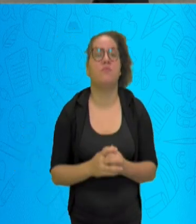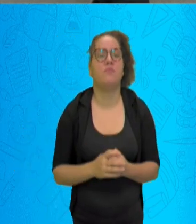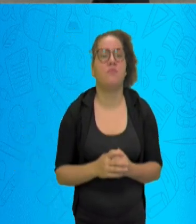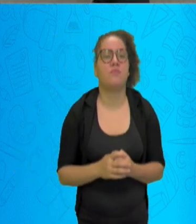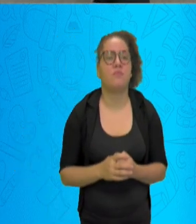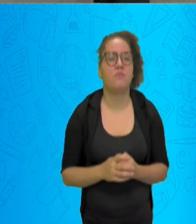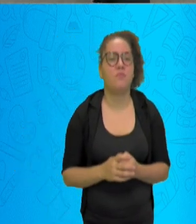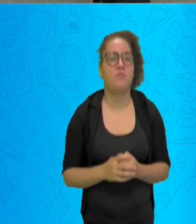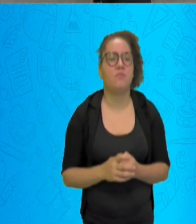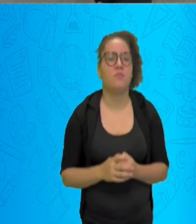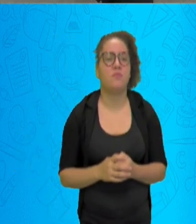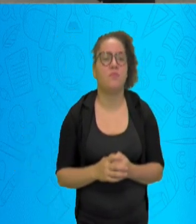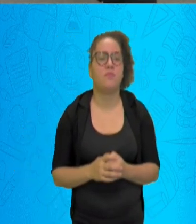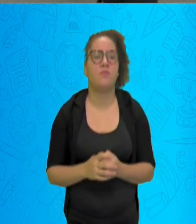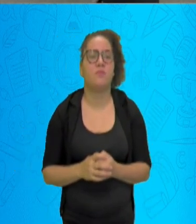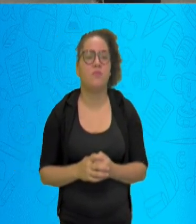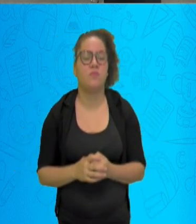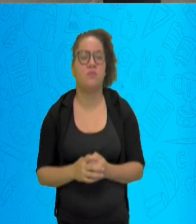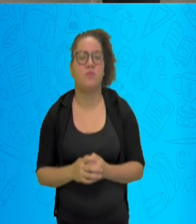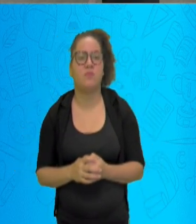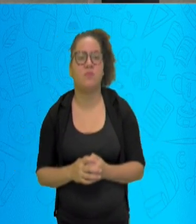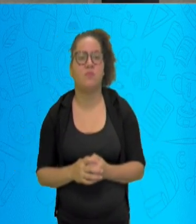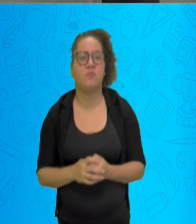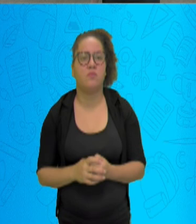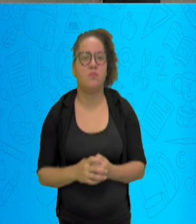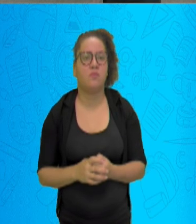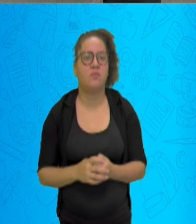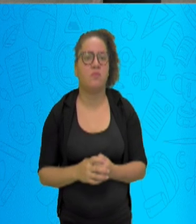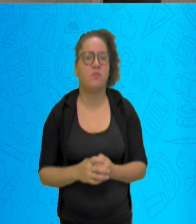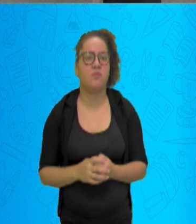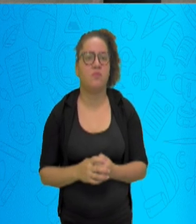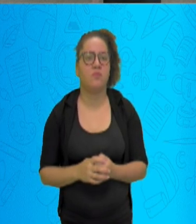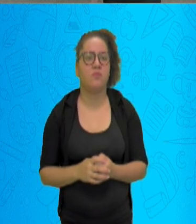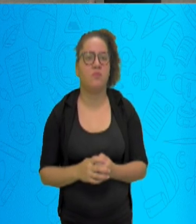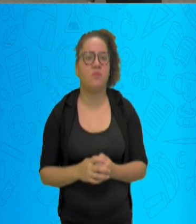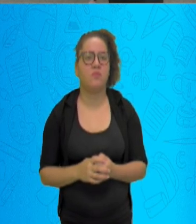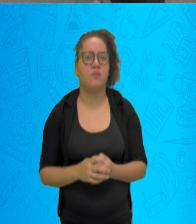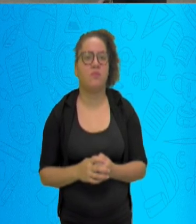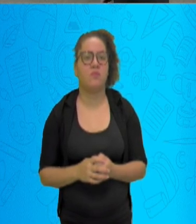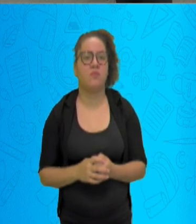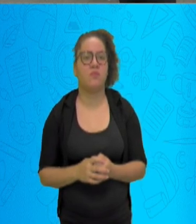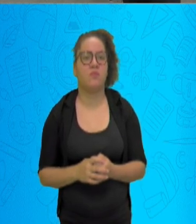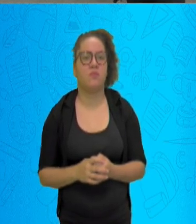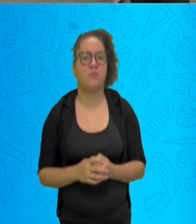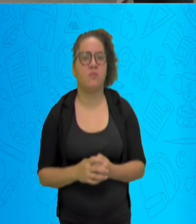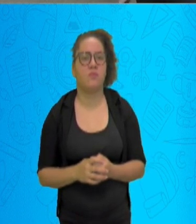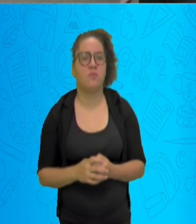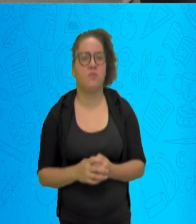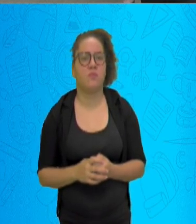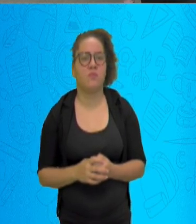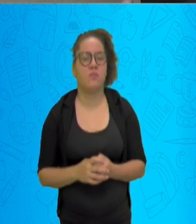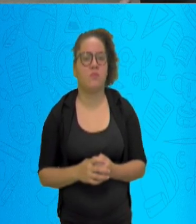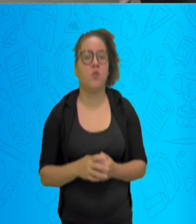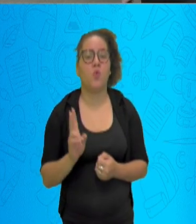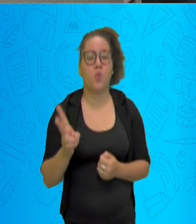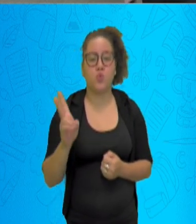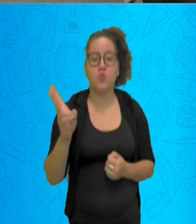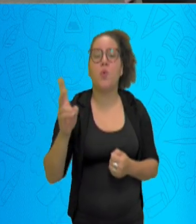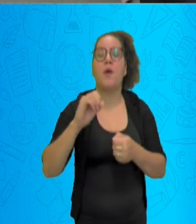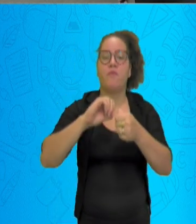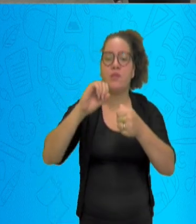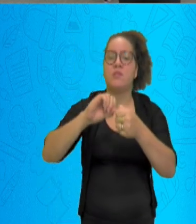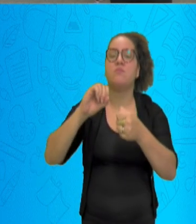continuar aqui em cima. Pera aí, só um pouquinho, gente. Vou continuar aqui em cima para não